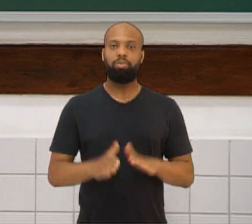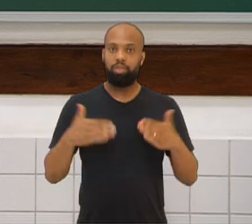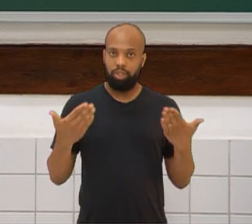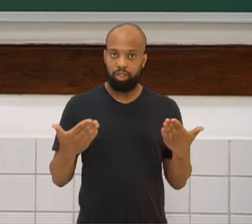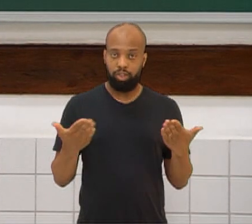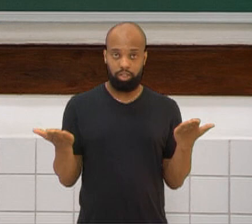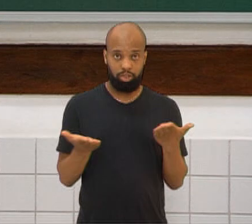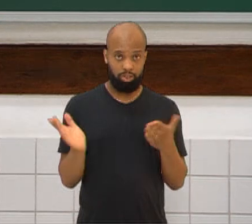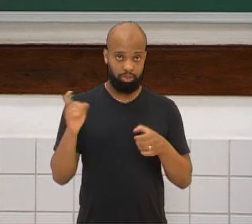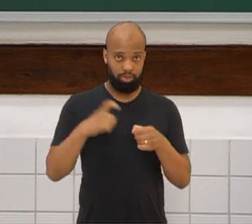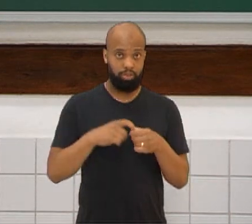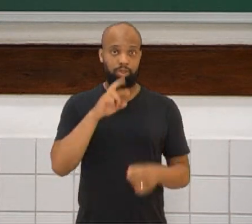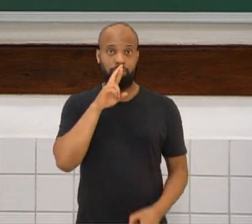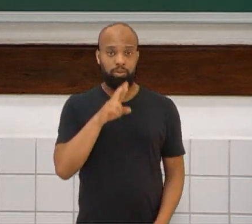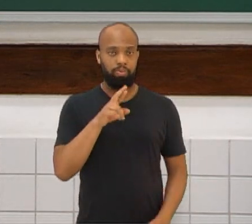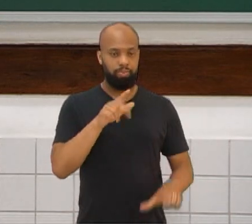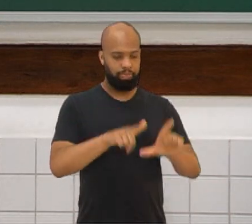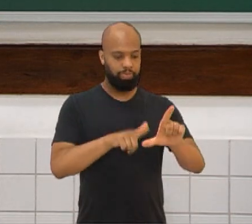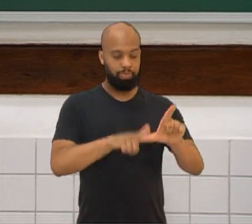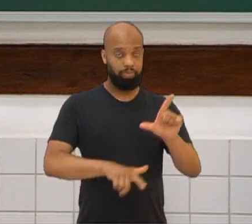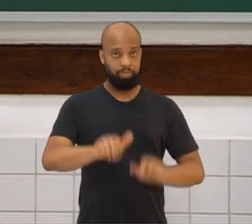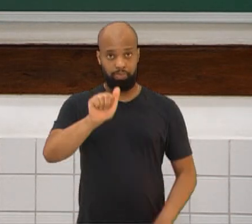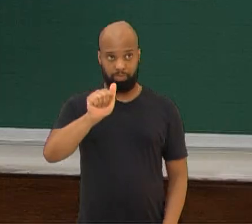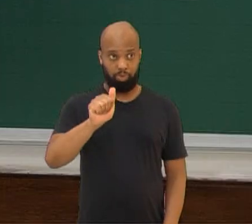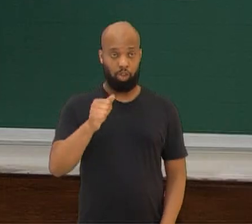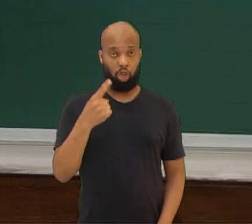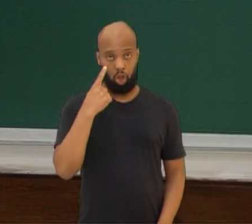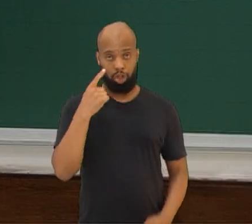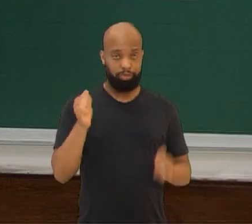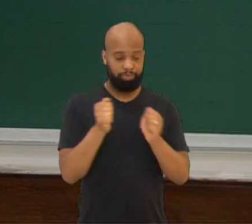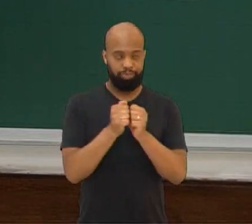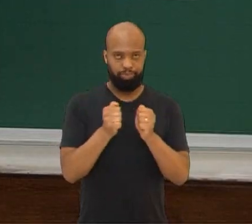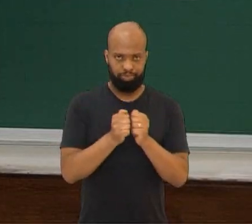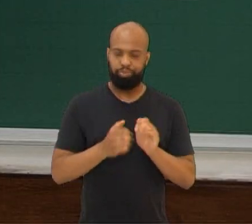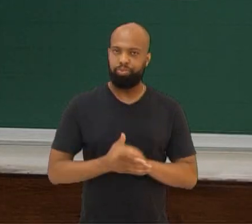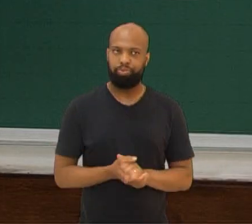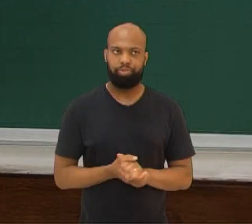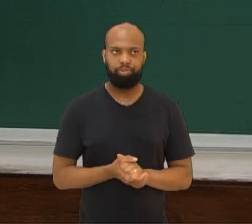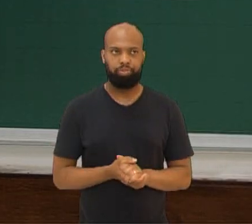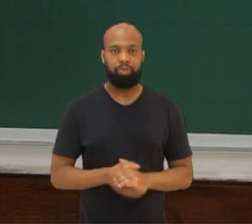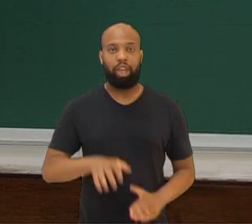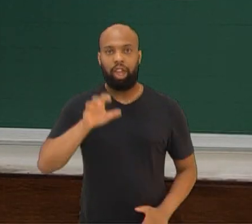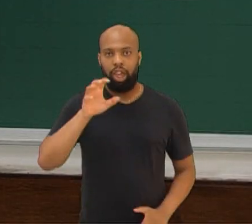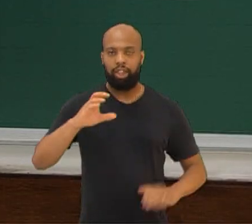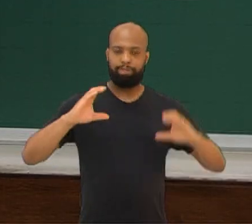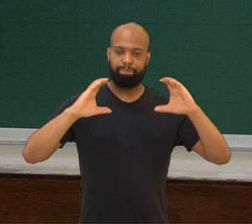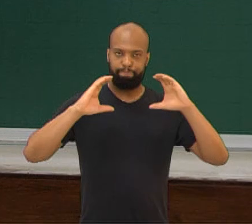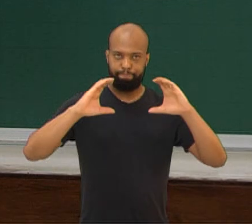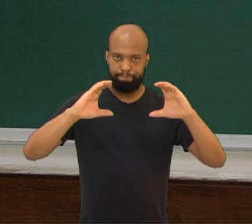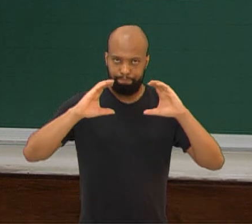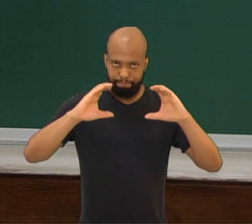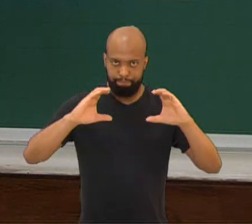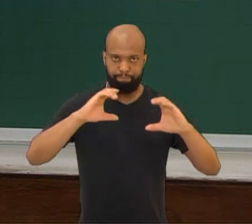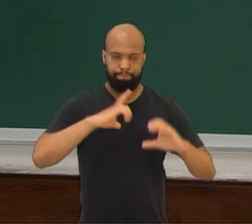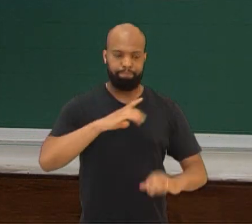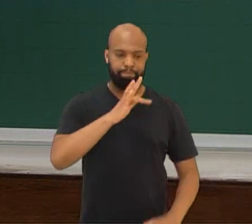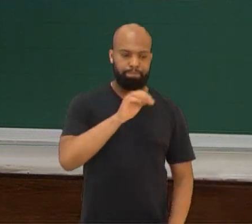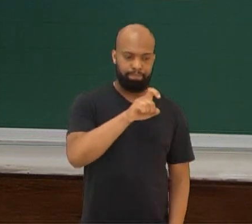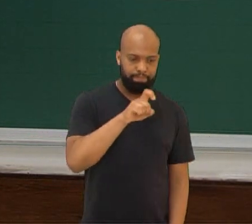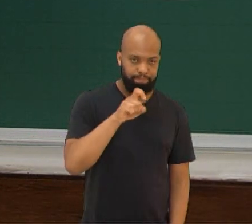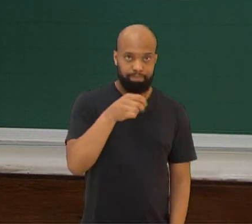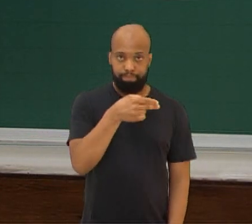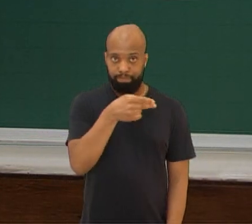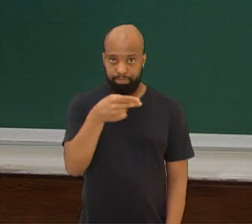E aí, voltamos com a resolução da letra A. Vamos lá, pessoal? Olha aqui. Então, essa é a nossa função, dado f de x igual a